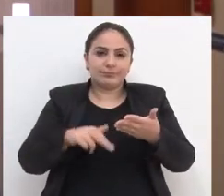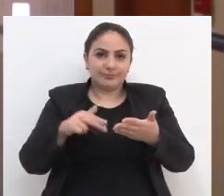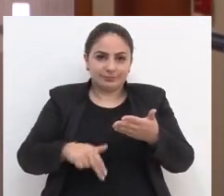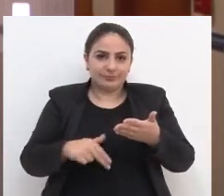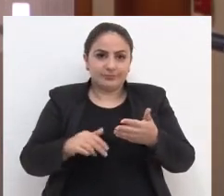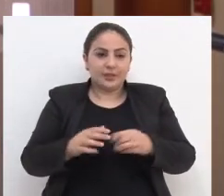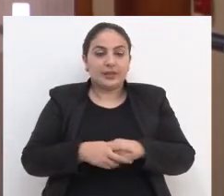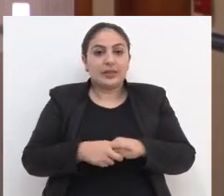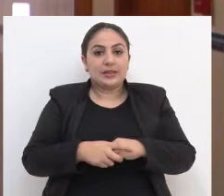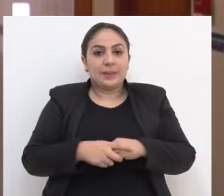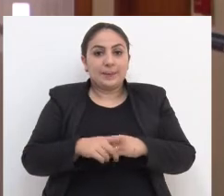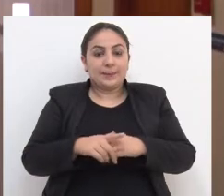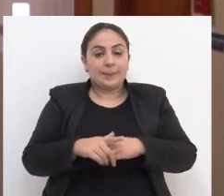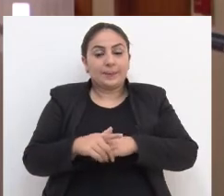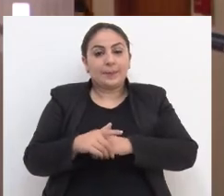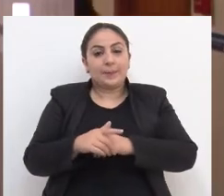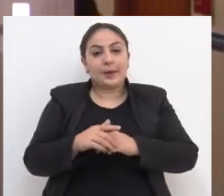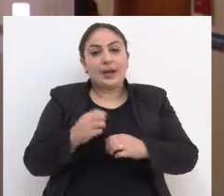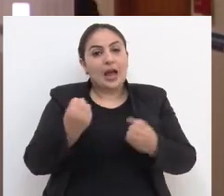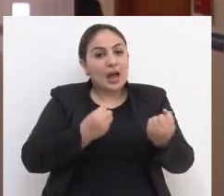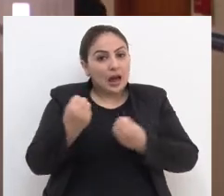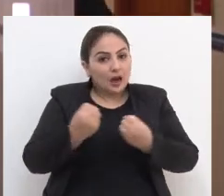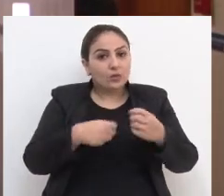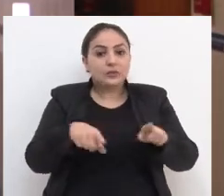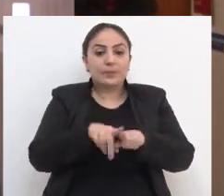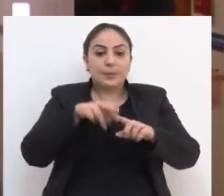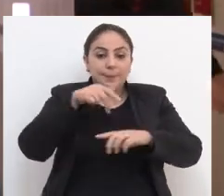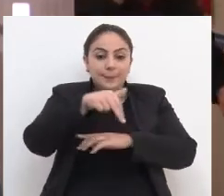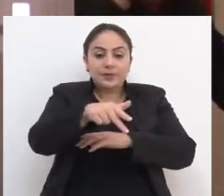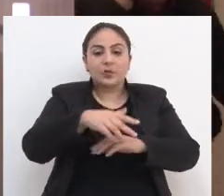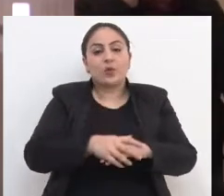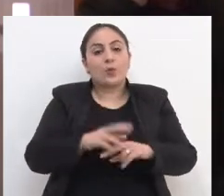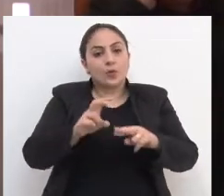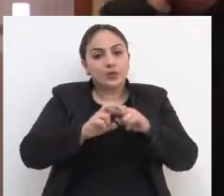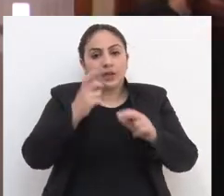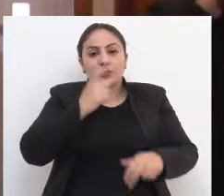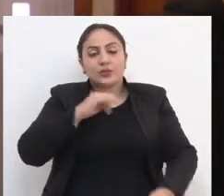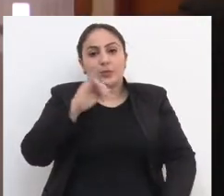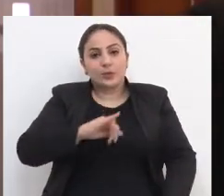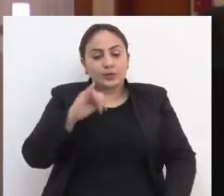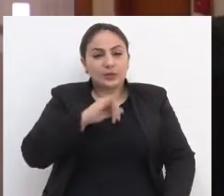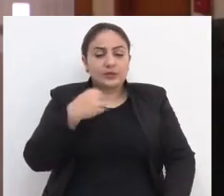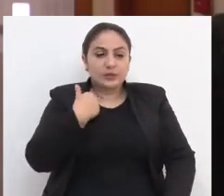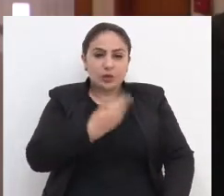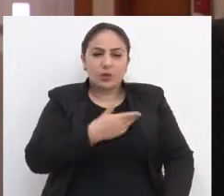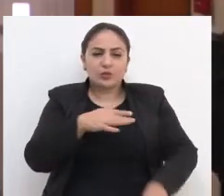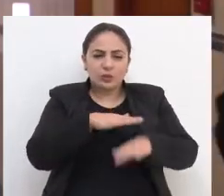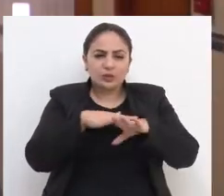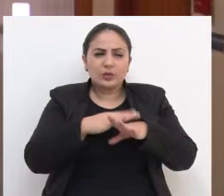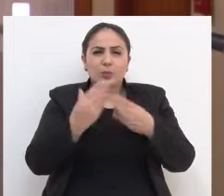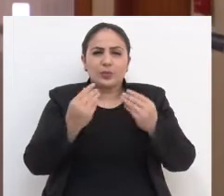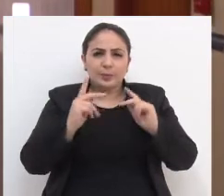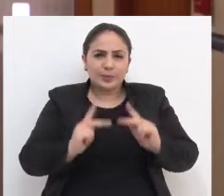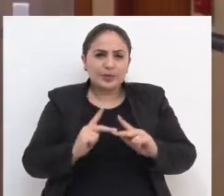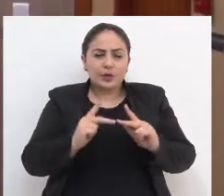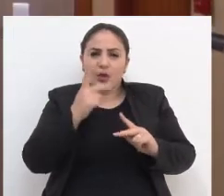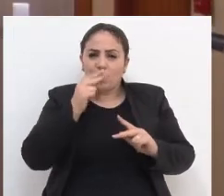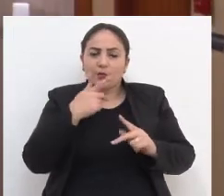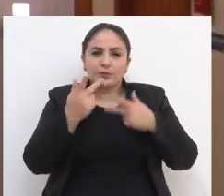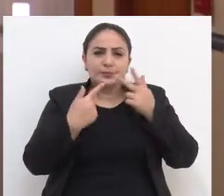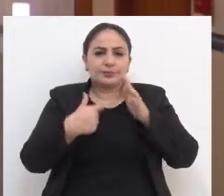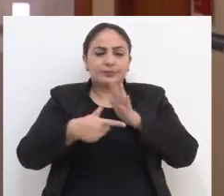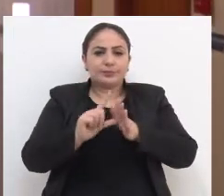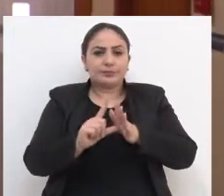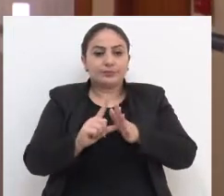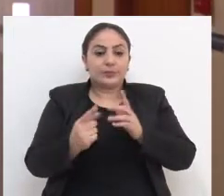várias circulações de veículos e de pedestres também. Eu acho que é bem útil, bem agradável. A gente conversou com várias pessoas, como eu já